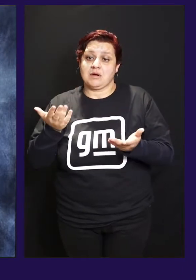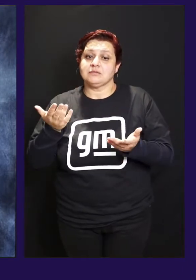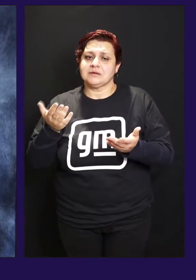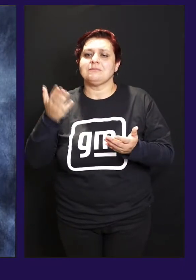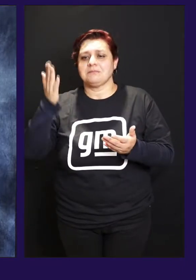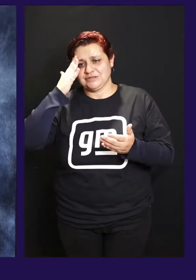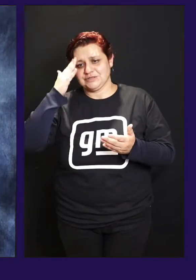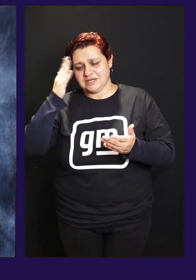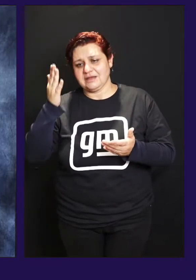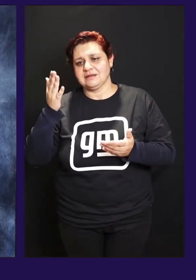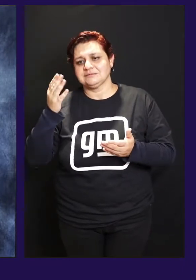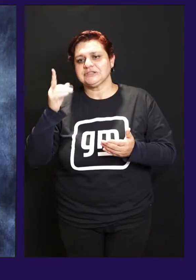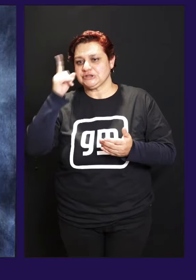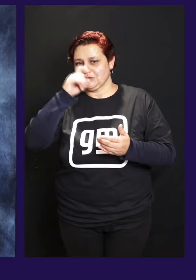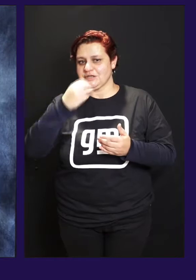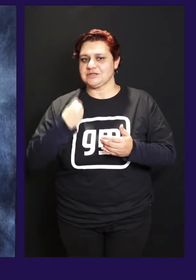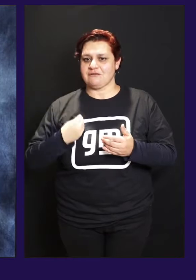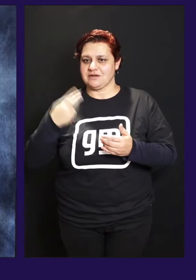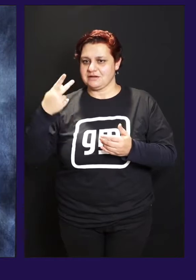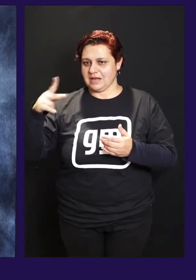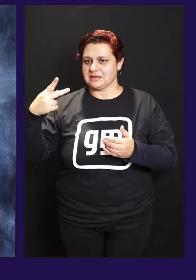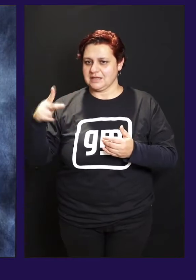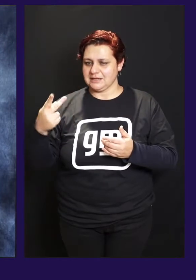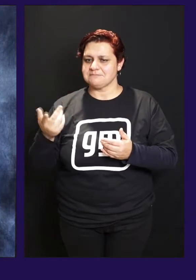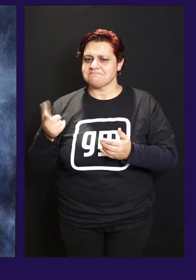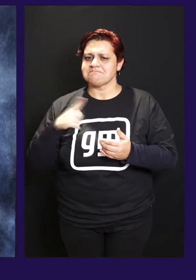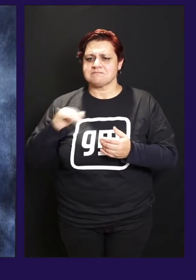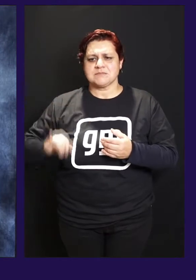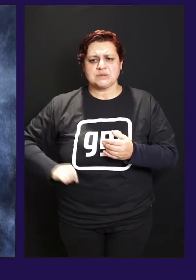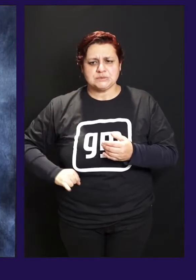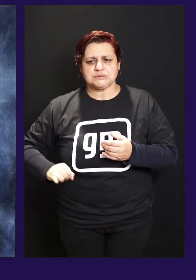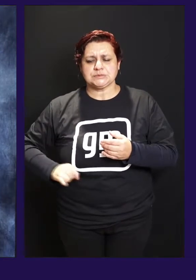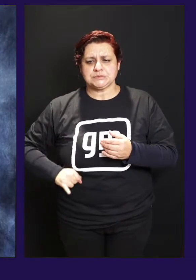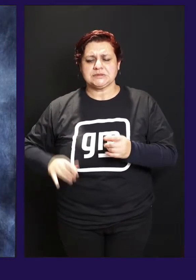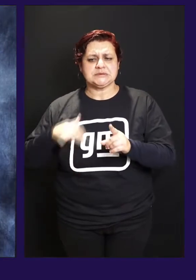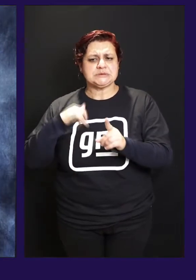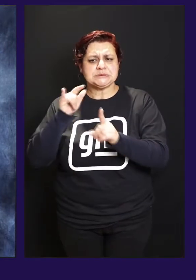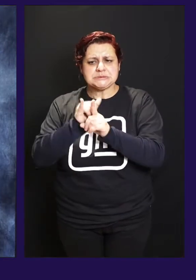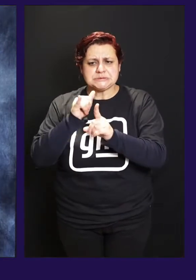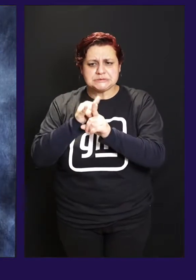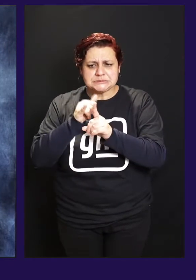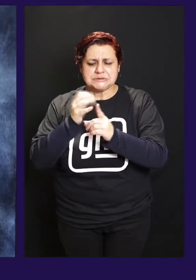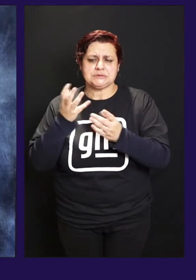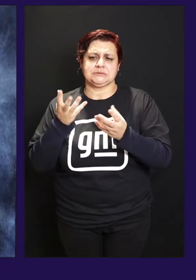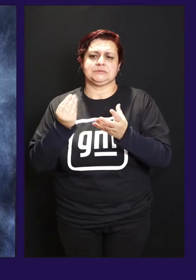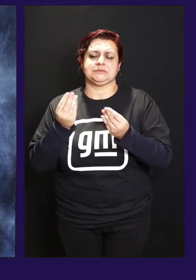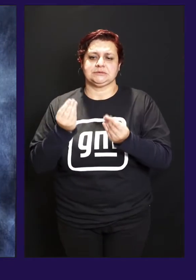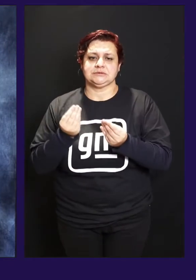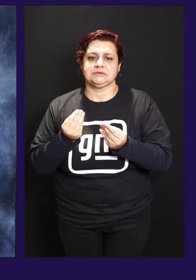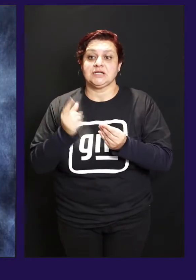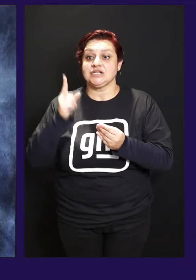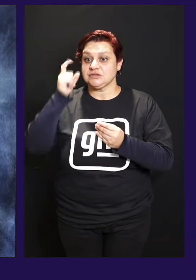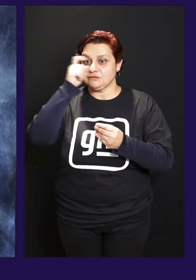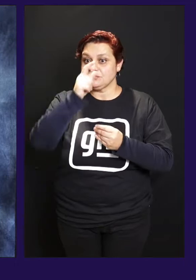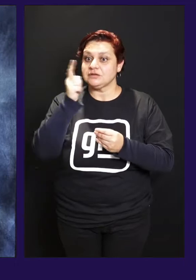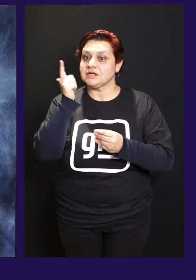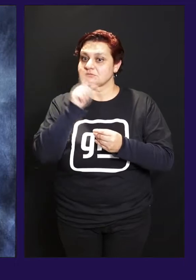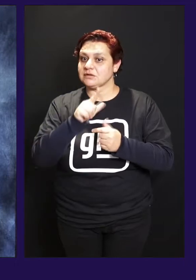família que eu amo muito. Muitas dessas pessoas da minha família têm deficiência. A minha mãe é parcialmente